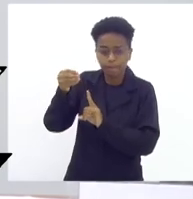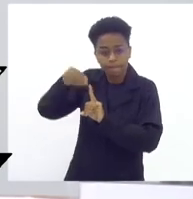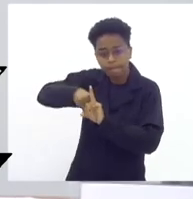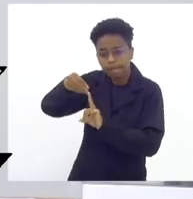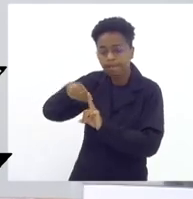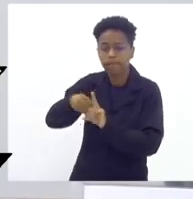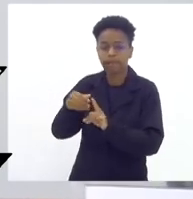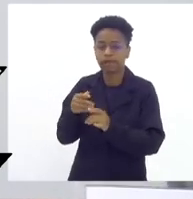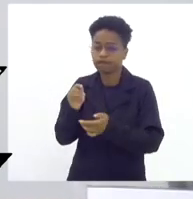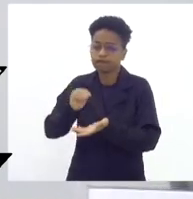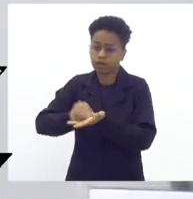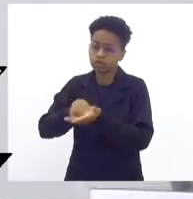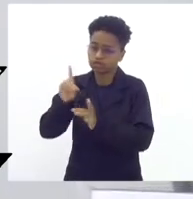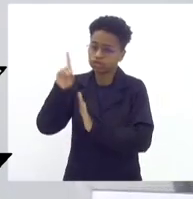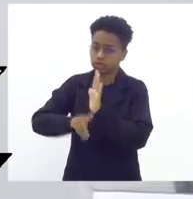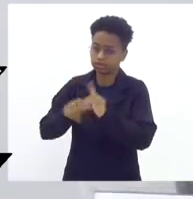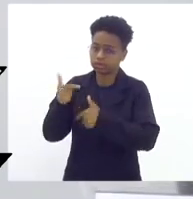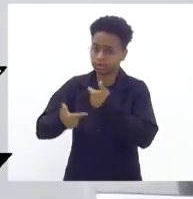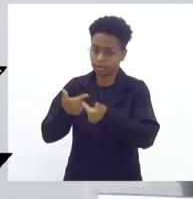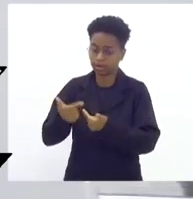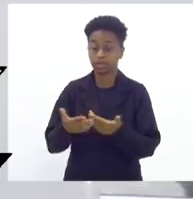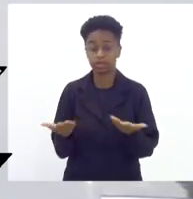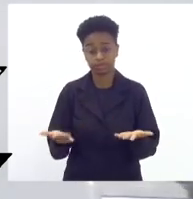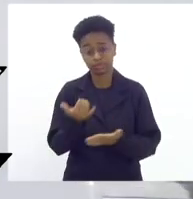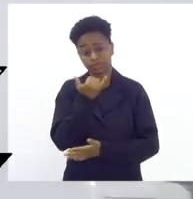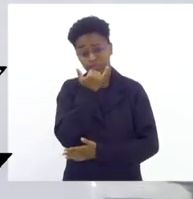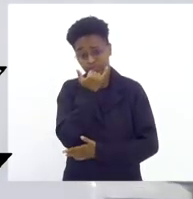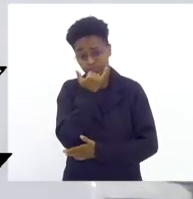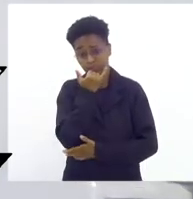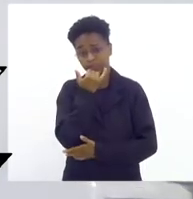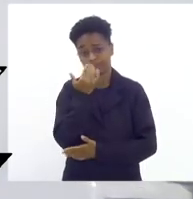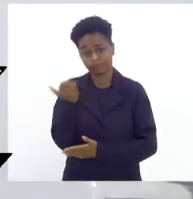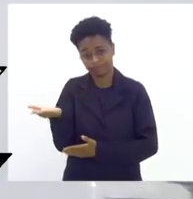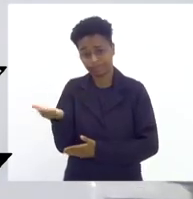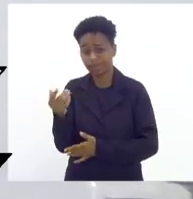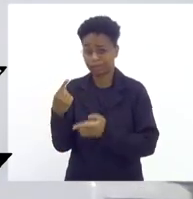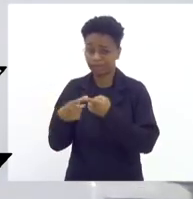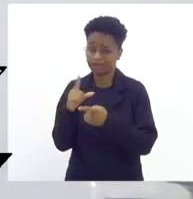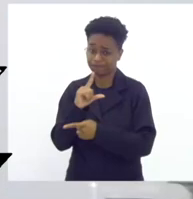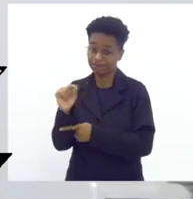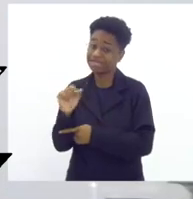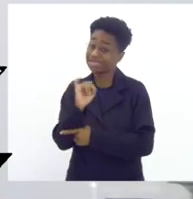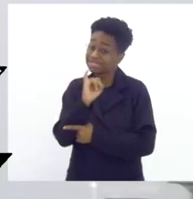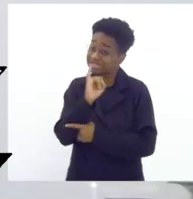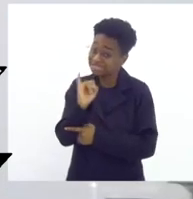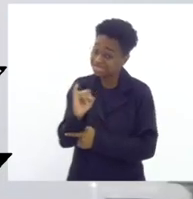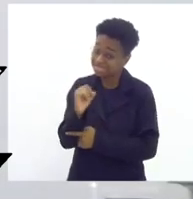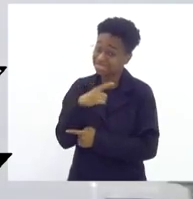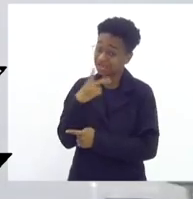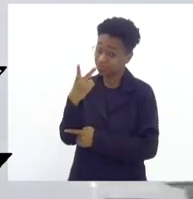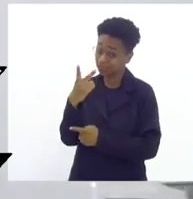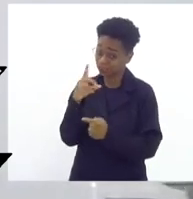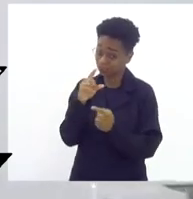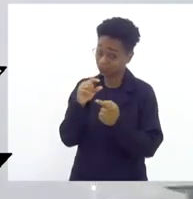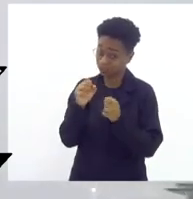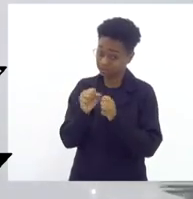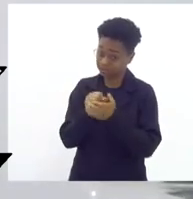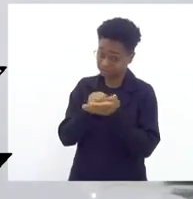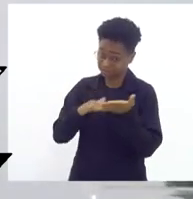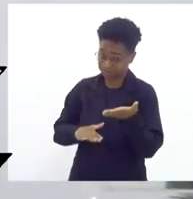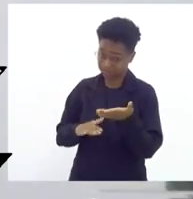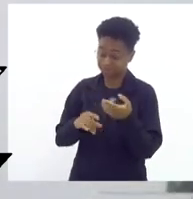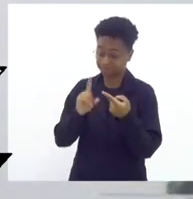do direito ao trabalho é uma delas Então eu só desculpa secretaria do trabalho por ir se você ficar com duas tarefas uma